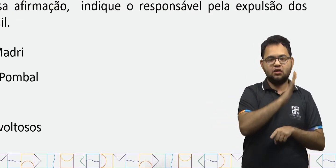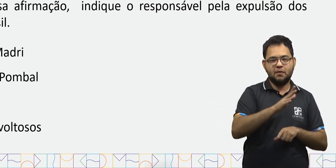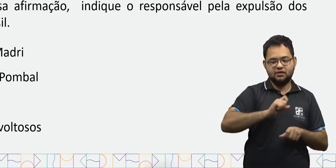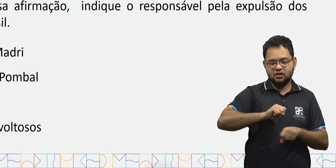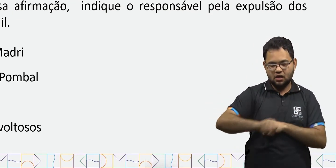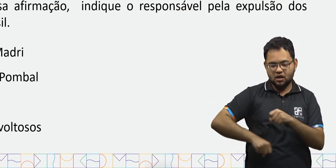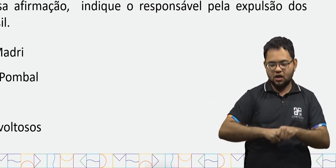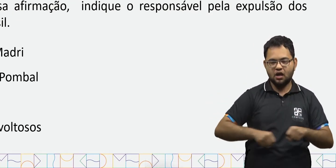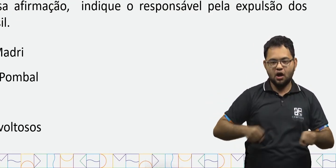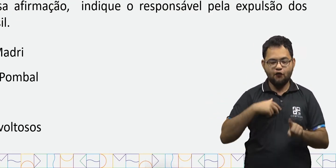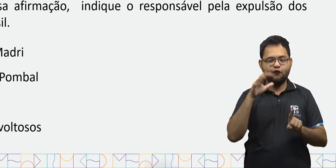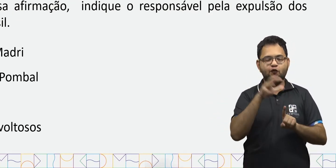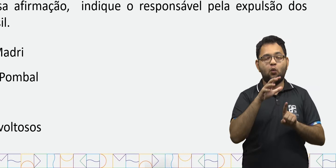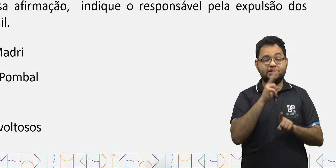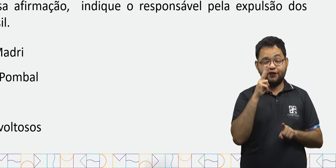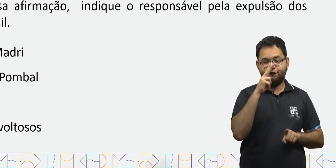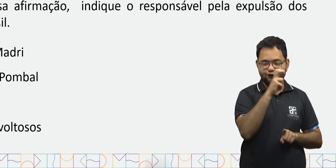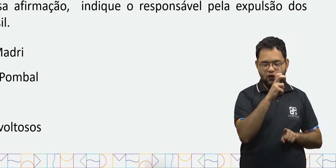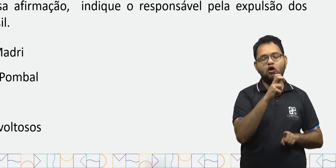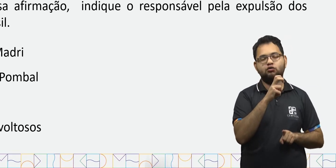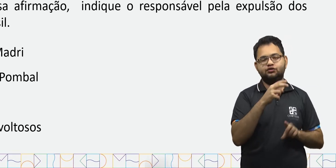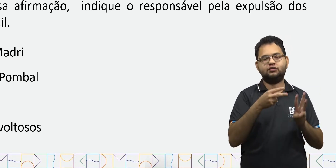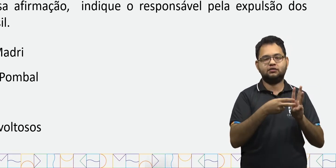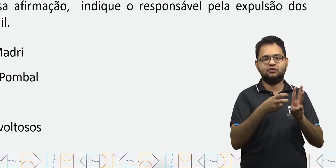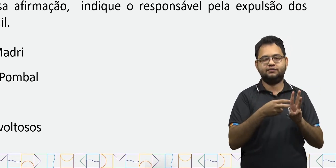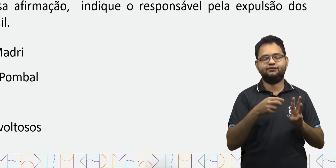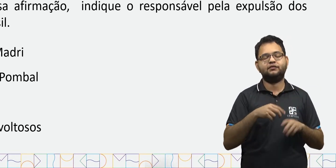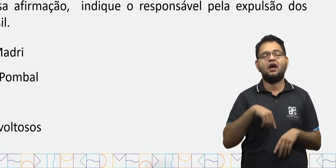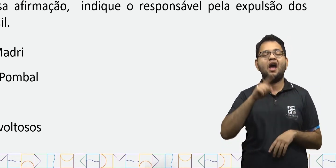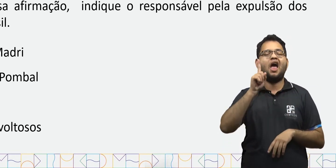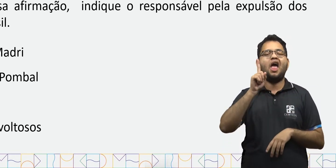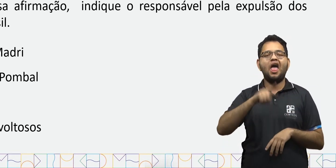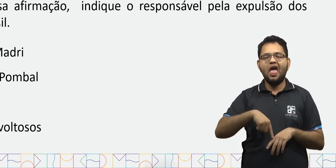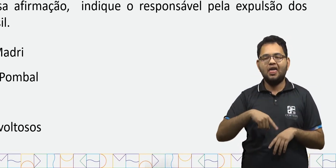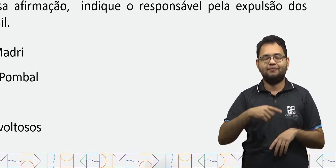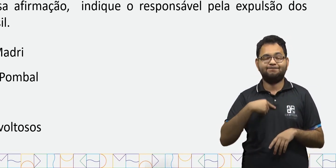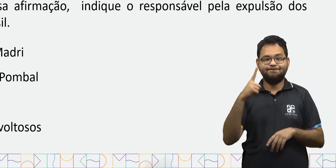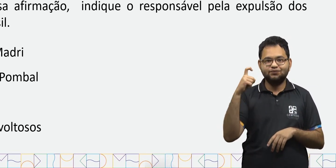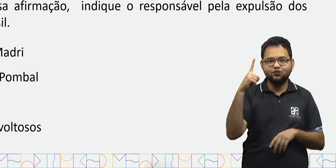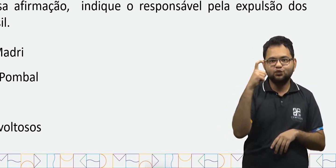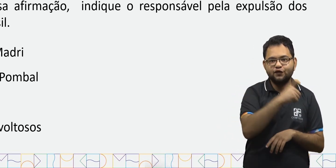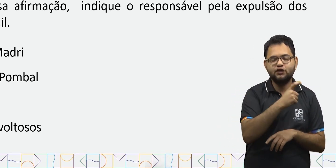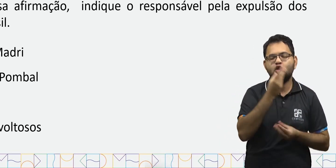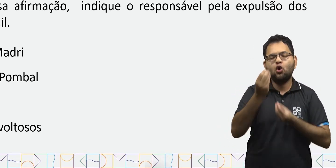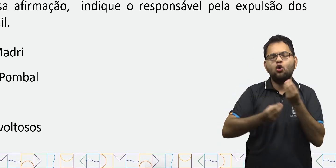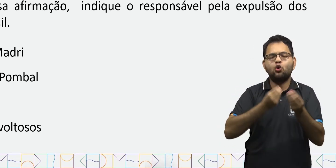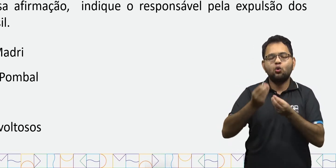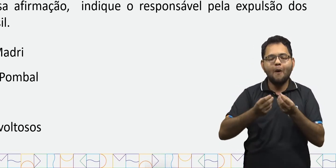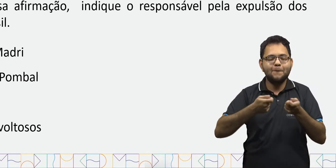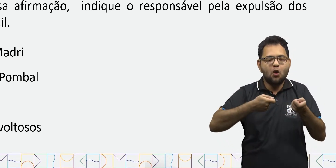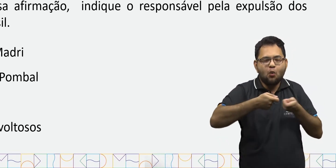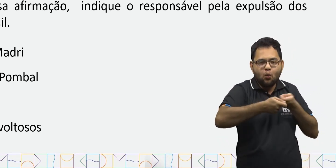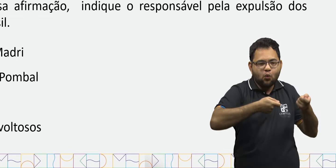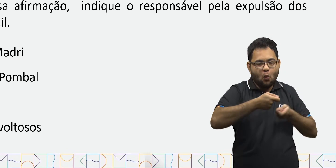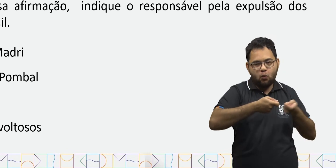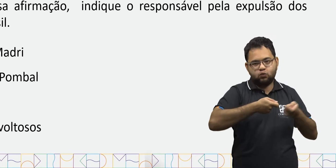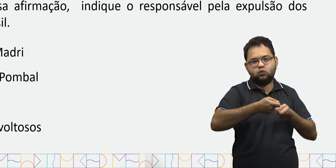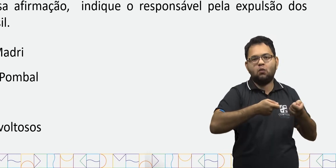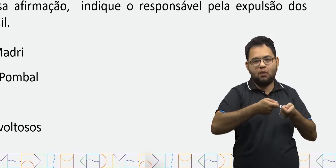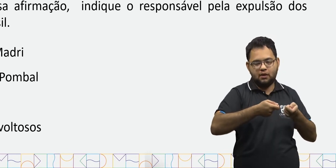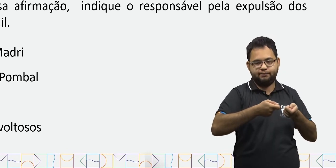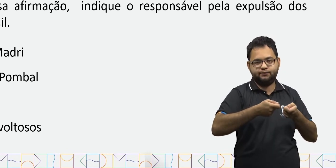dos jesuítas ficando cada vez maior sobre os indígenas na Amazônia, tornou-se um desafio para as